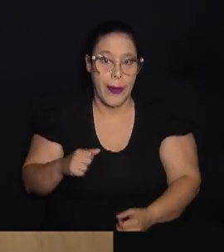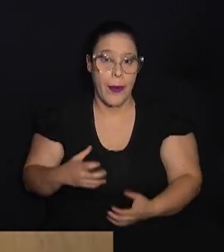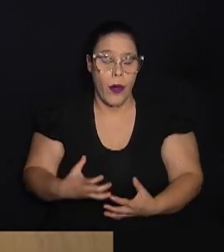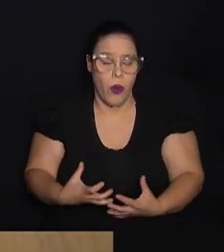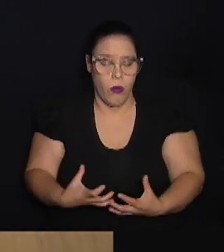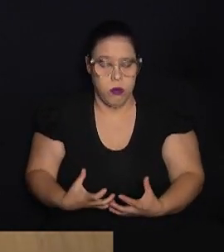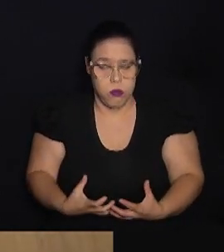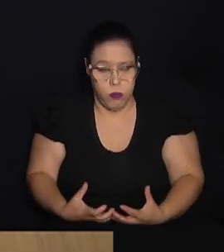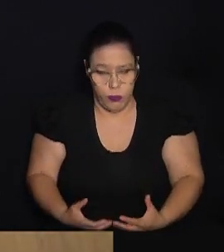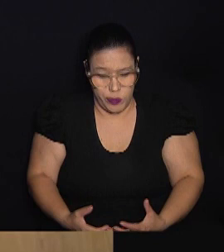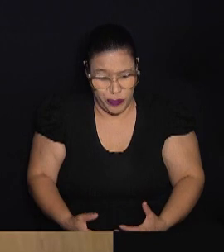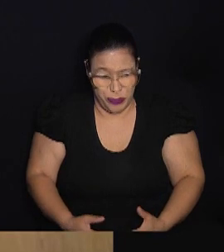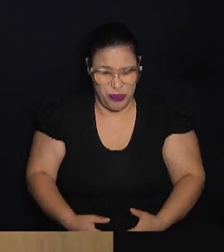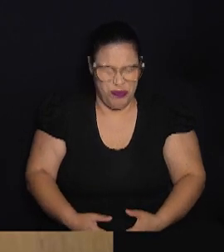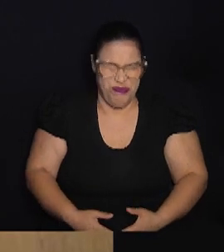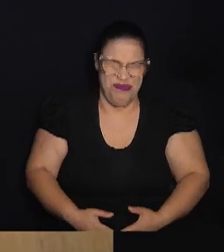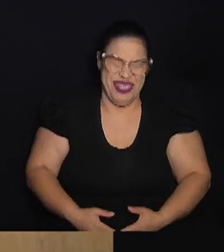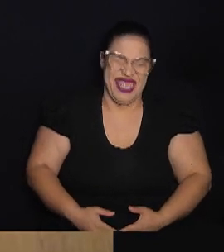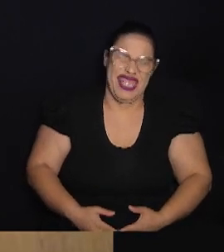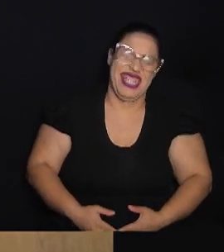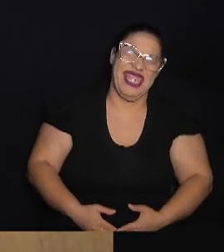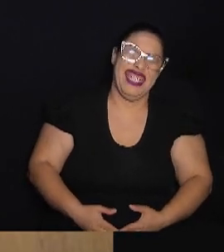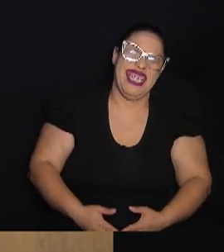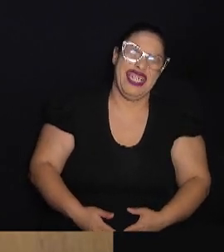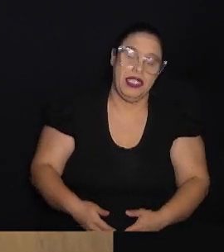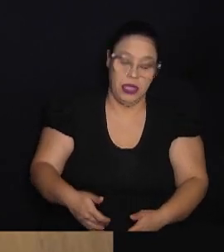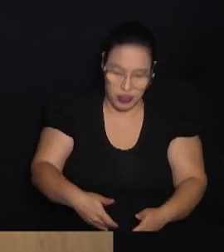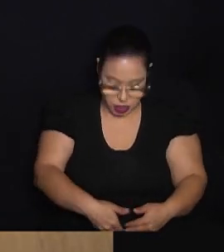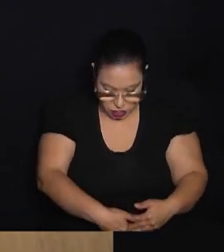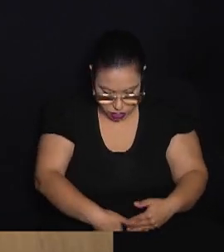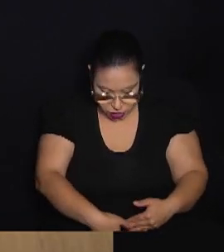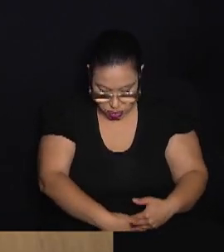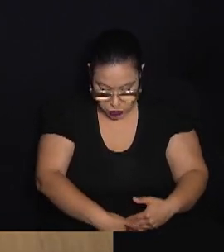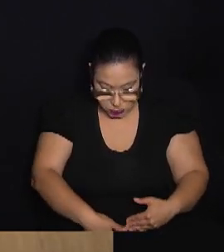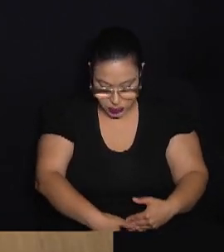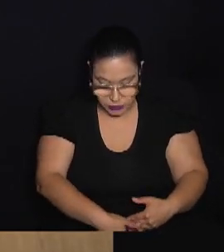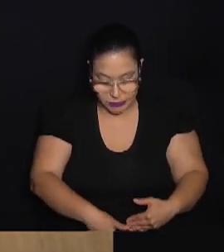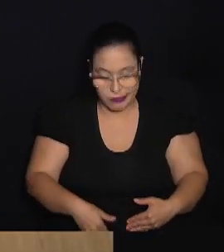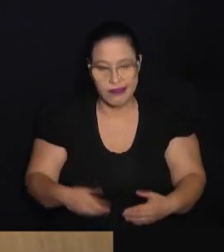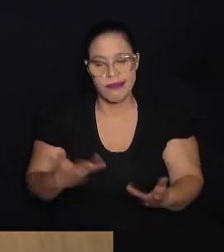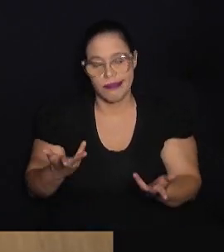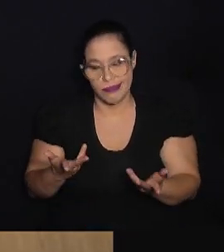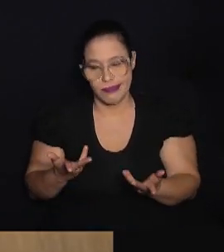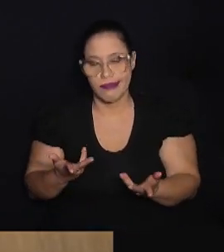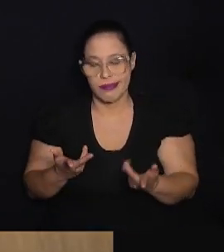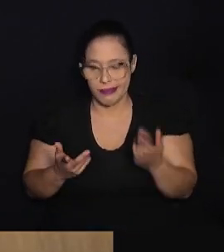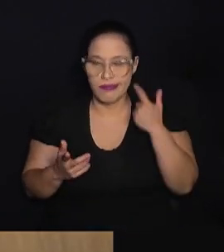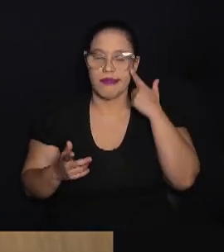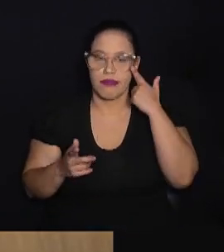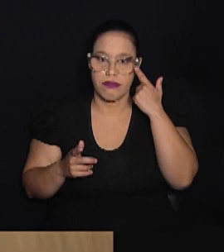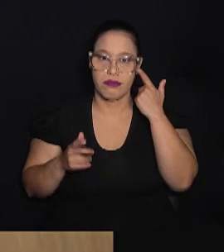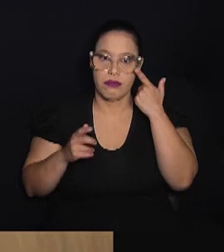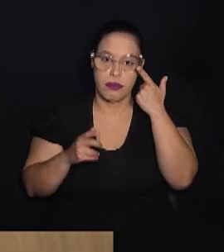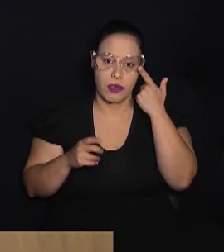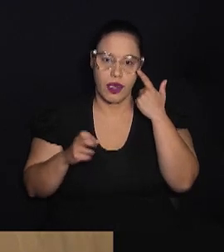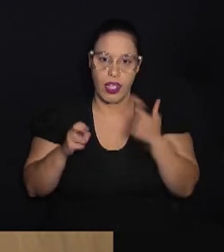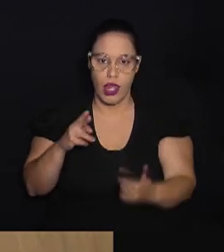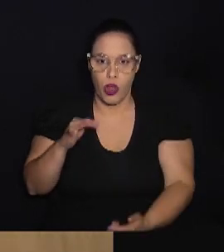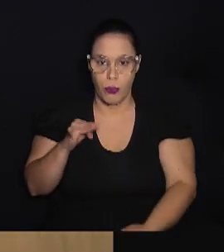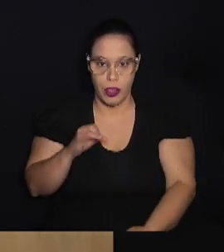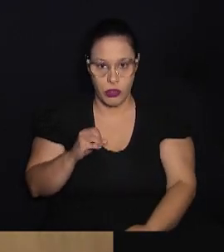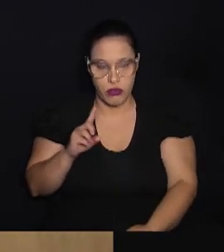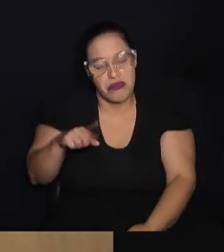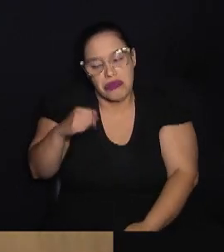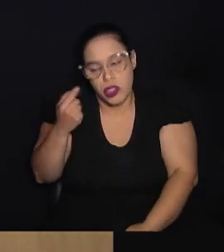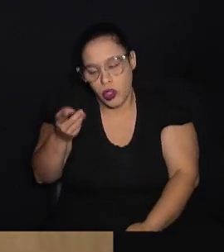né? Uma sensação de peso lá no pé da barriga, lá embaixo, que pode estar relacionado a alguma alteração de endométrio, mas também de